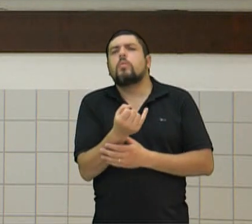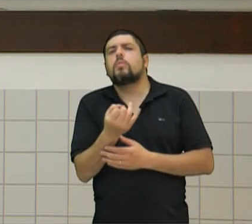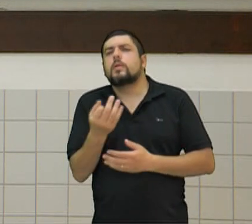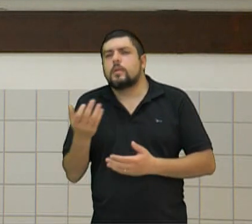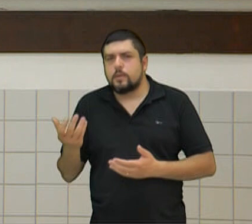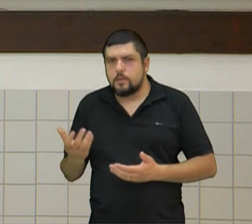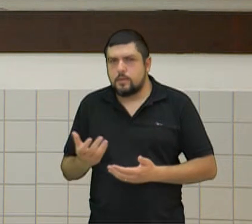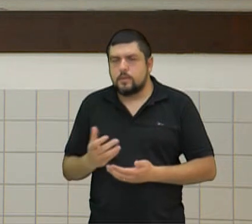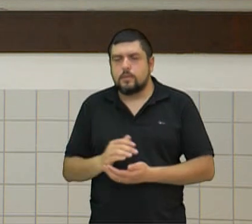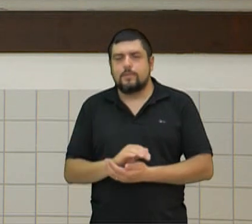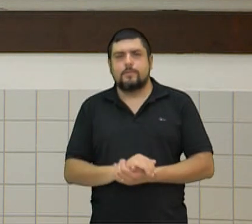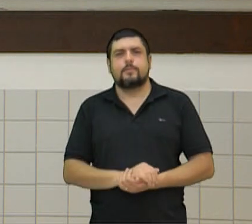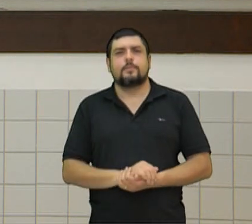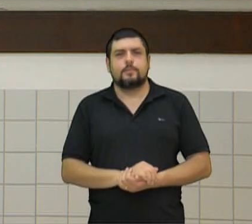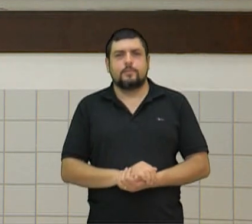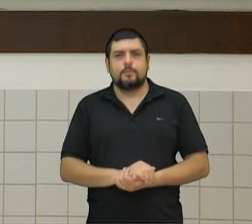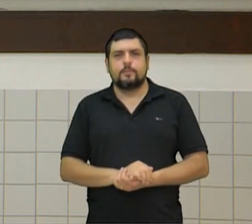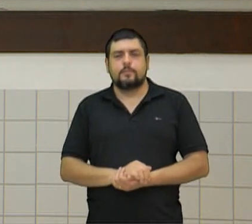aqui